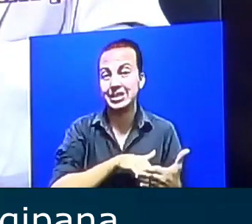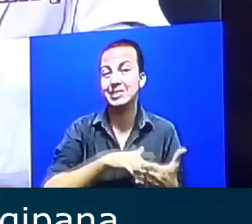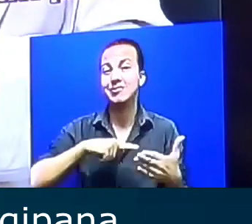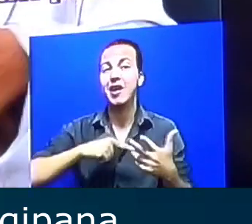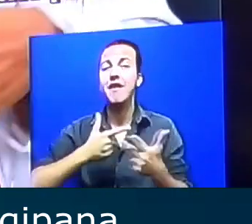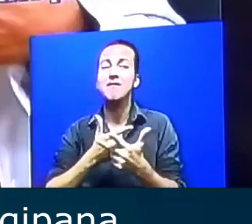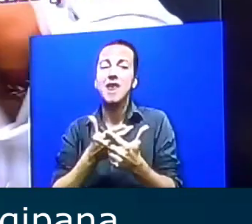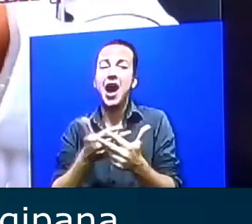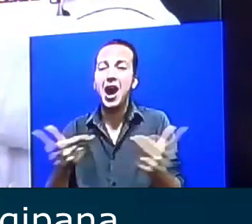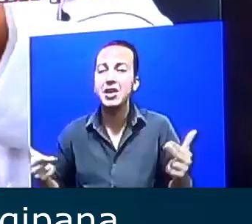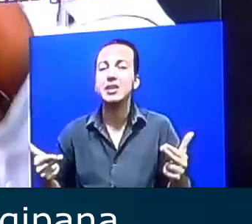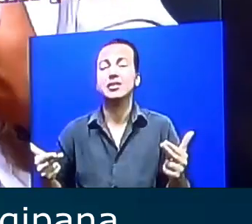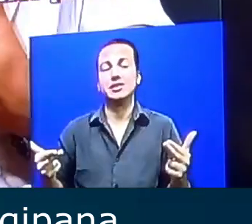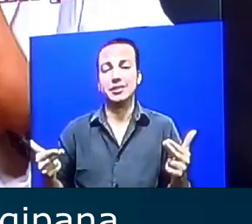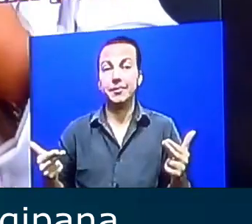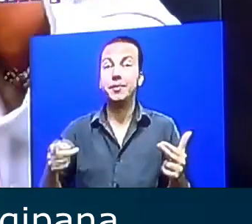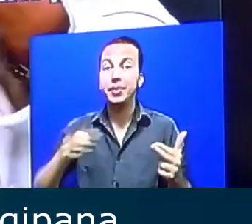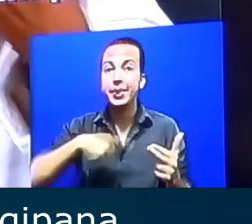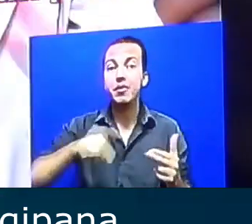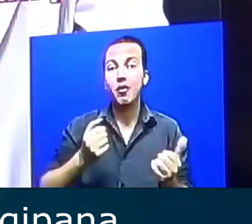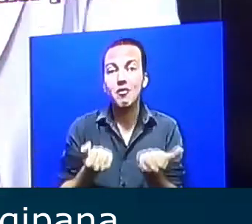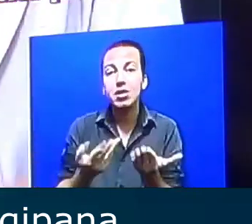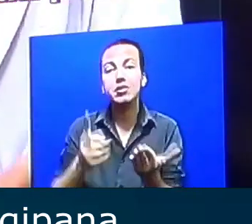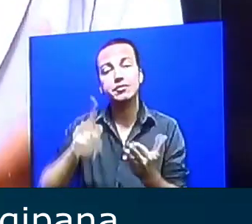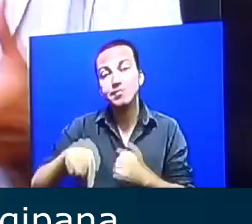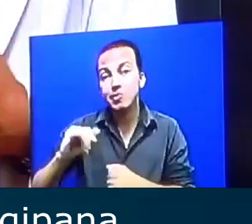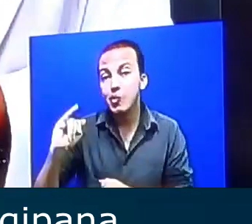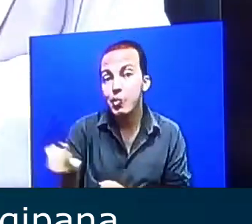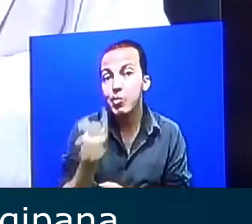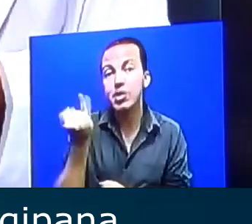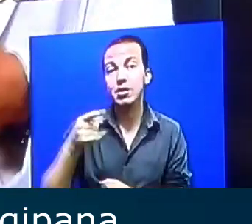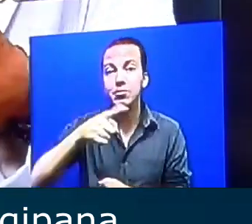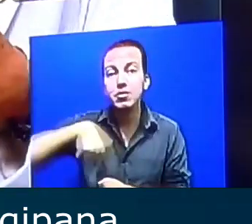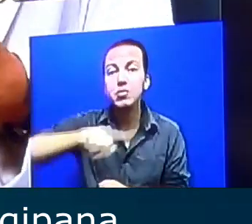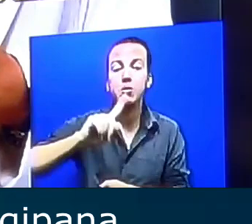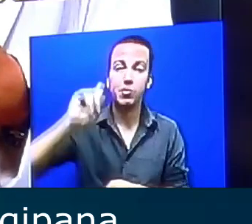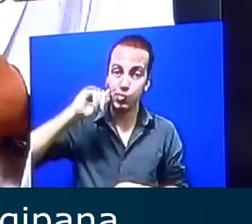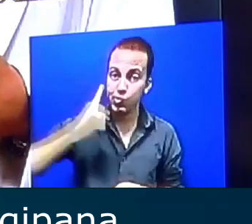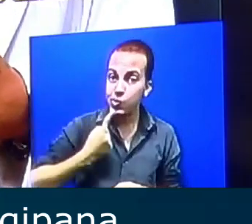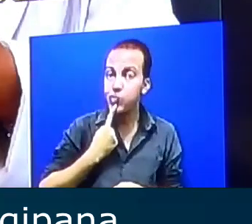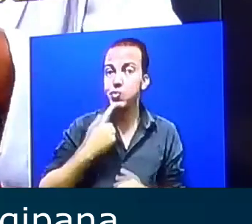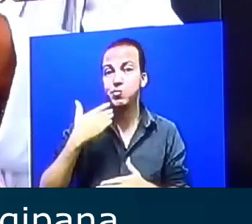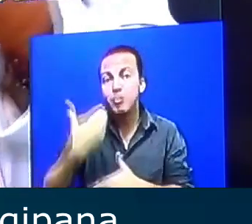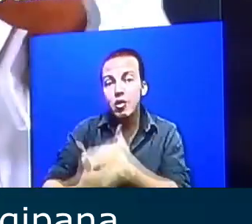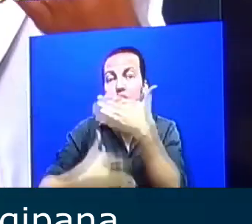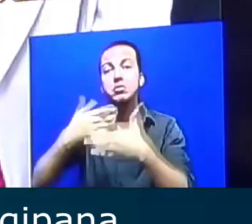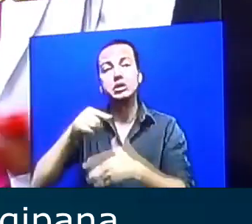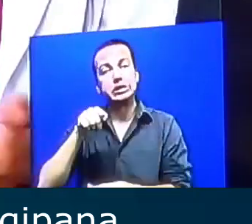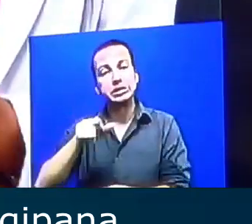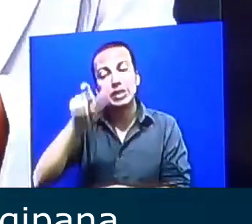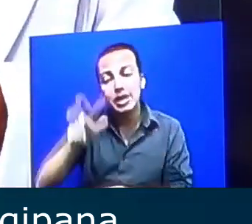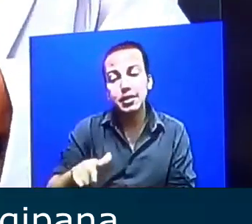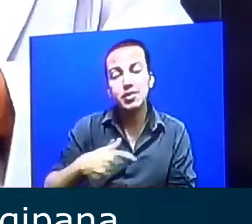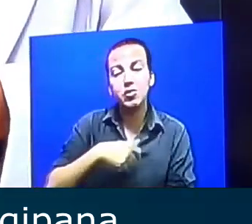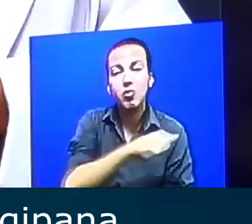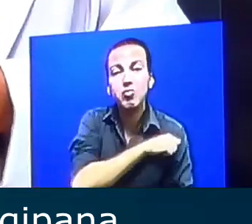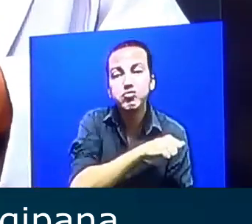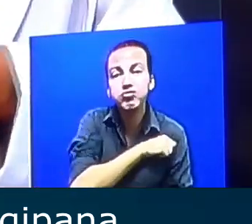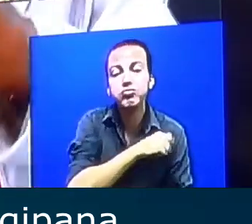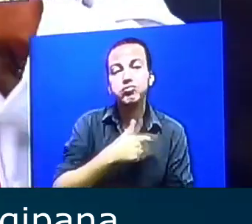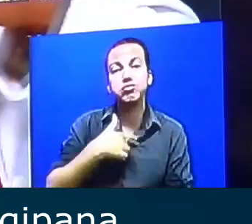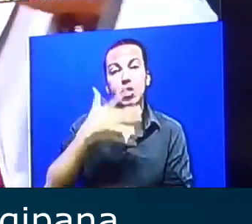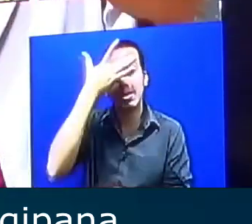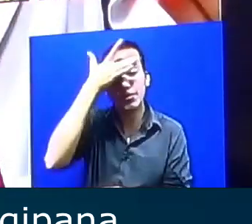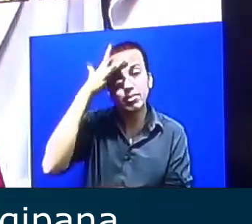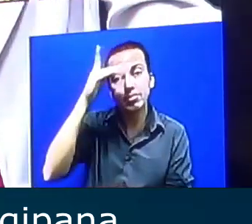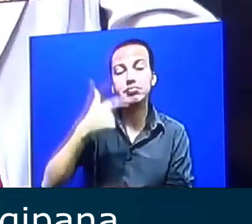Então, o que a gente oferece aqui é importante para eles, né, para o surdo, para o desenvolvimento deles enquanto aluno, enquanto pessoas, né?